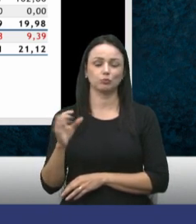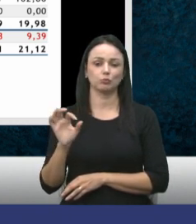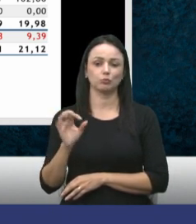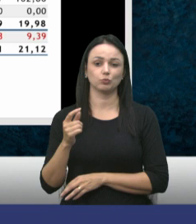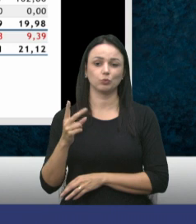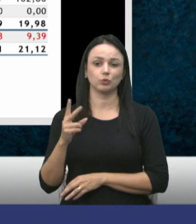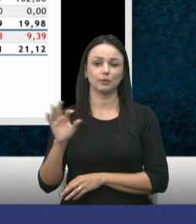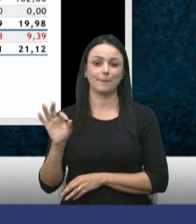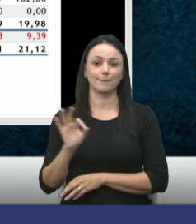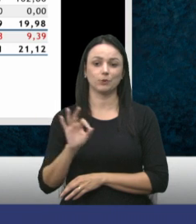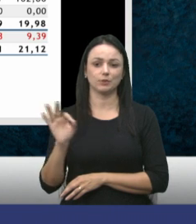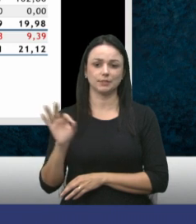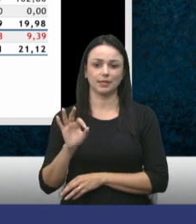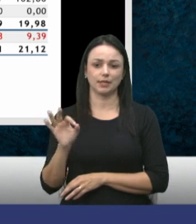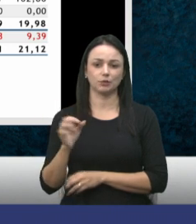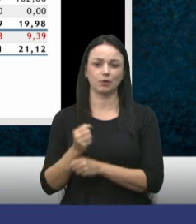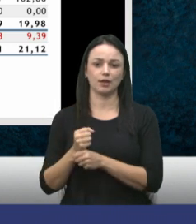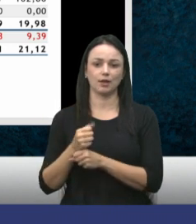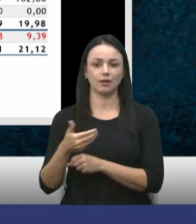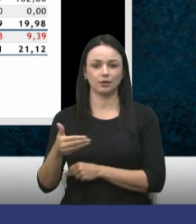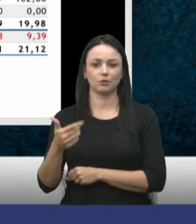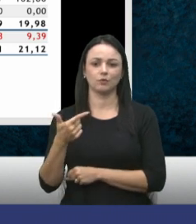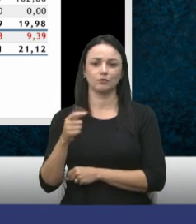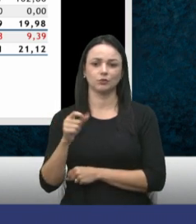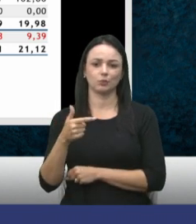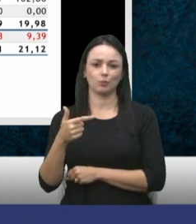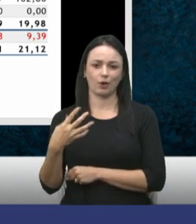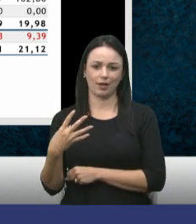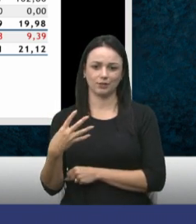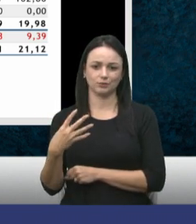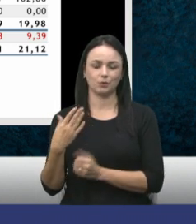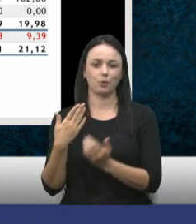21,12% em 24 com